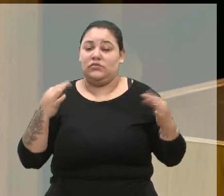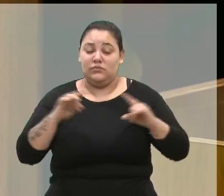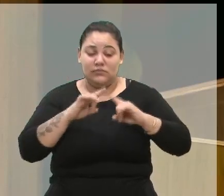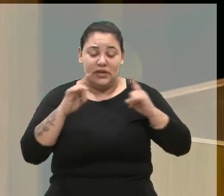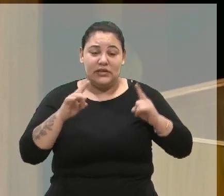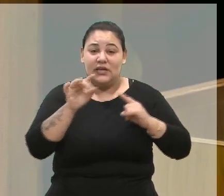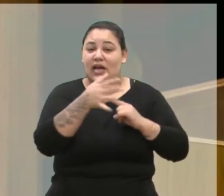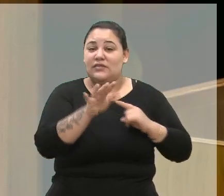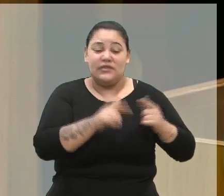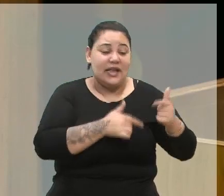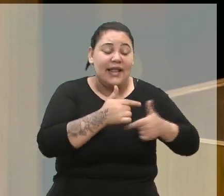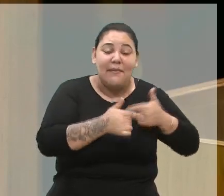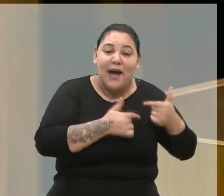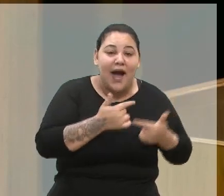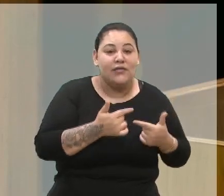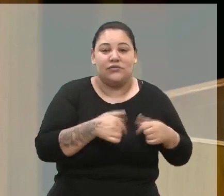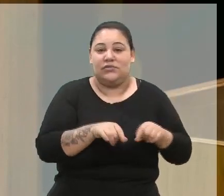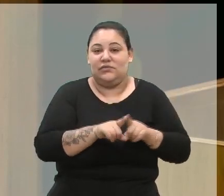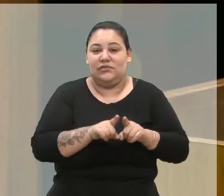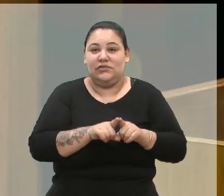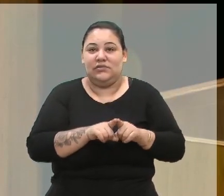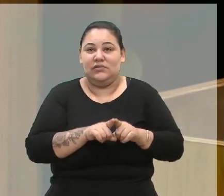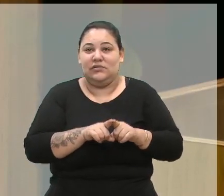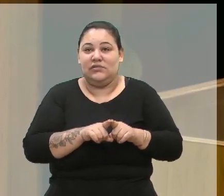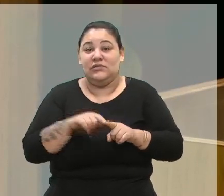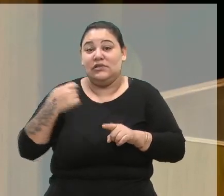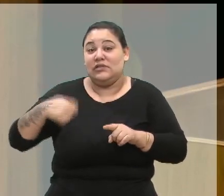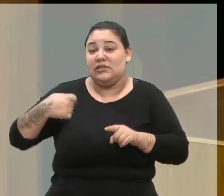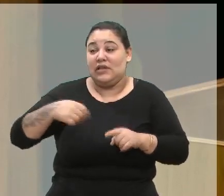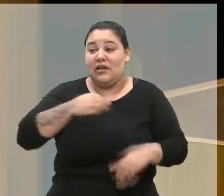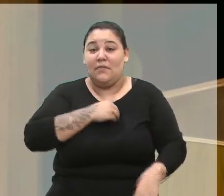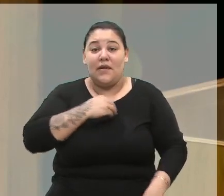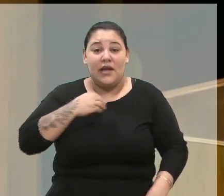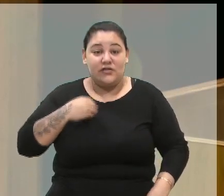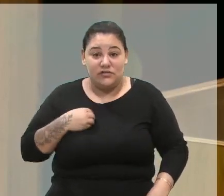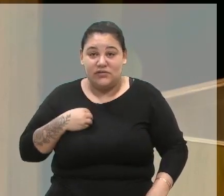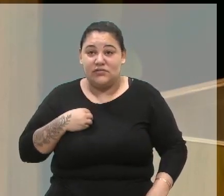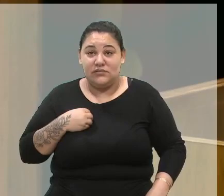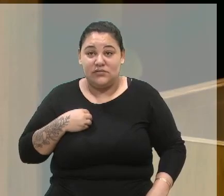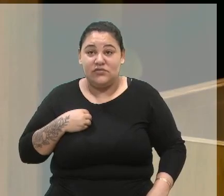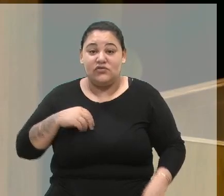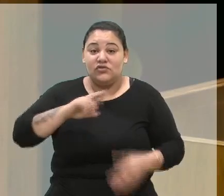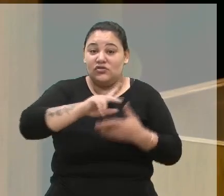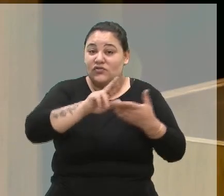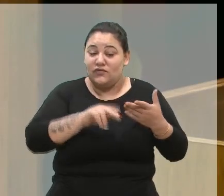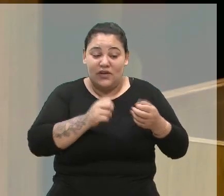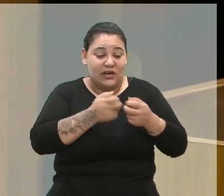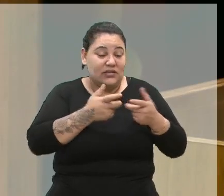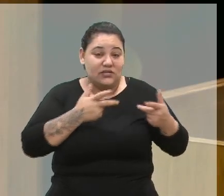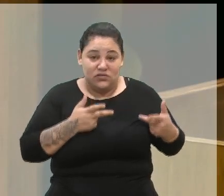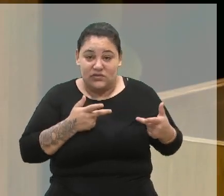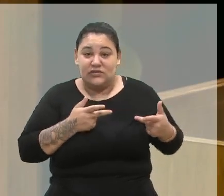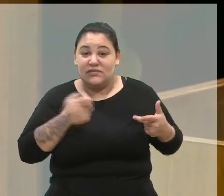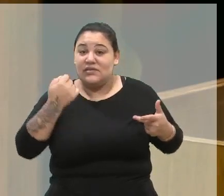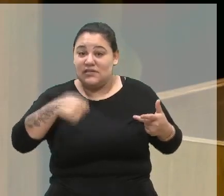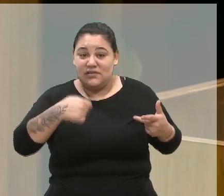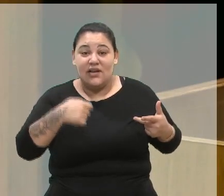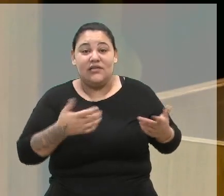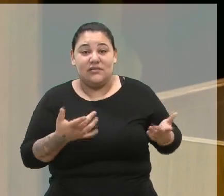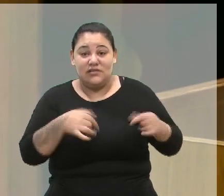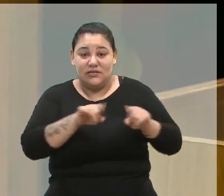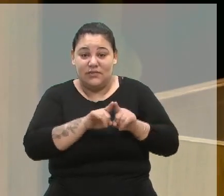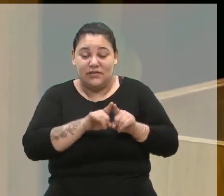por necessidade de trabalho, por necessidade médica, pode ser por diversas outras necessidades que